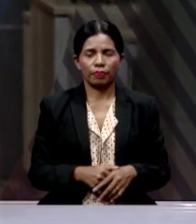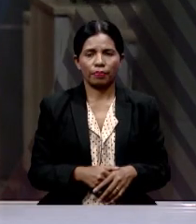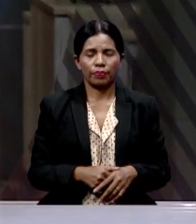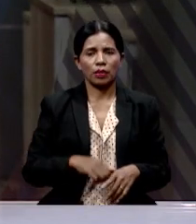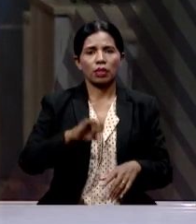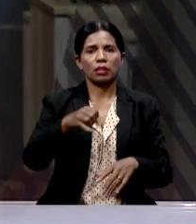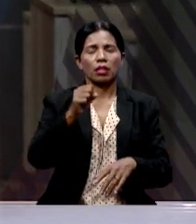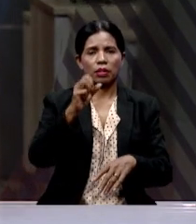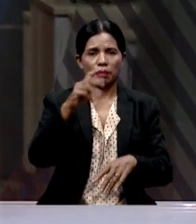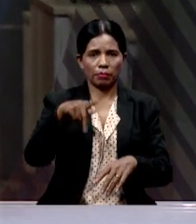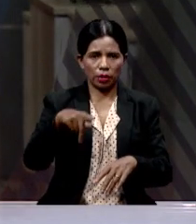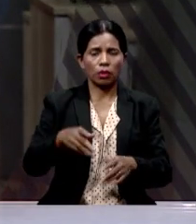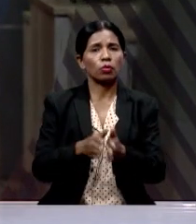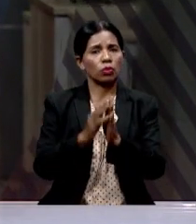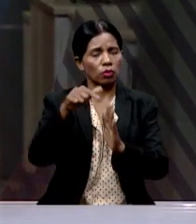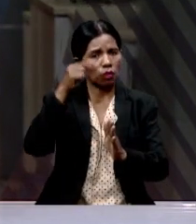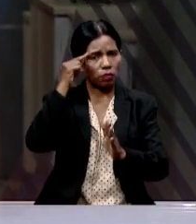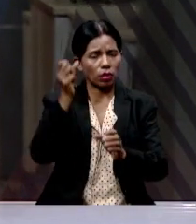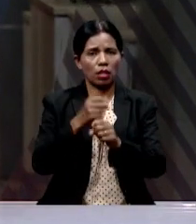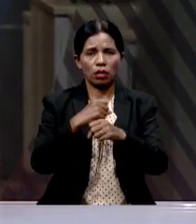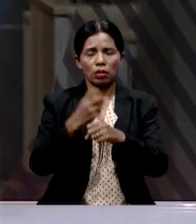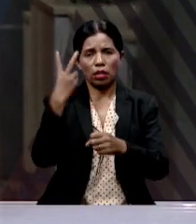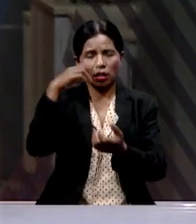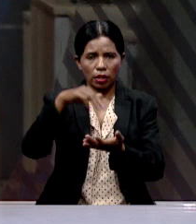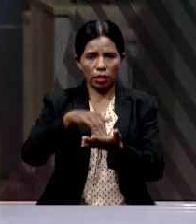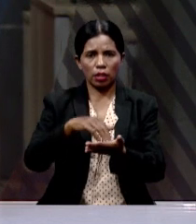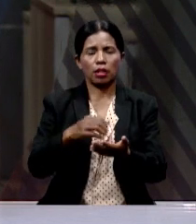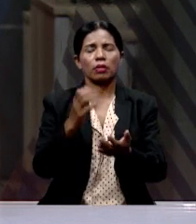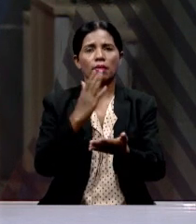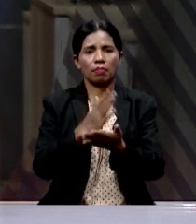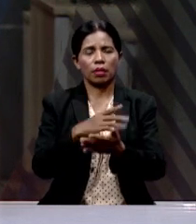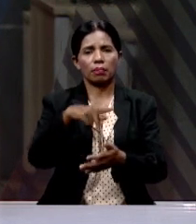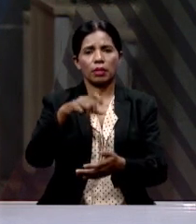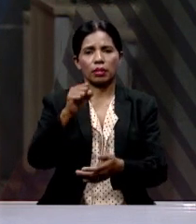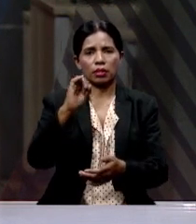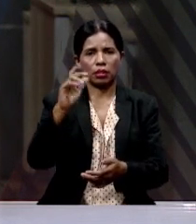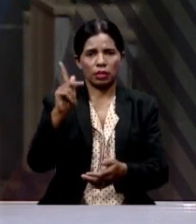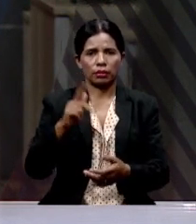desempenha o seu governo, ralo o local eleição antes a tua reforma PSIC.